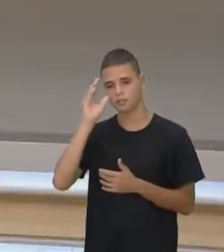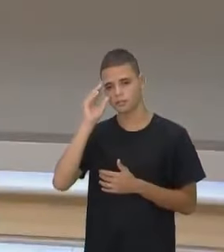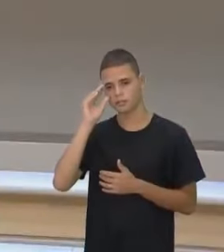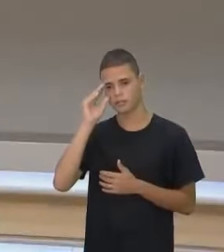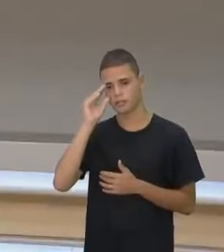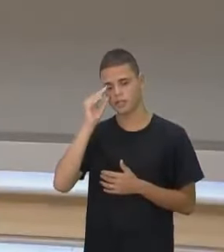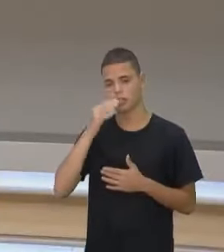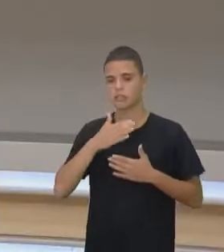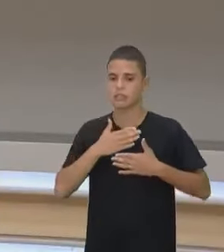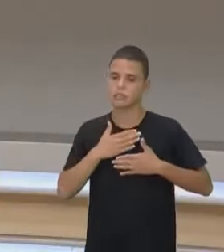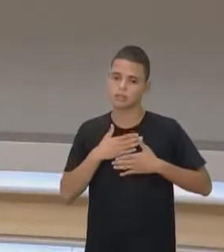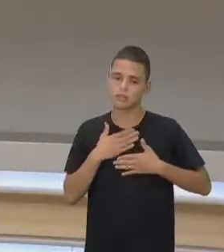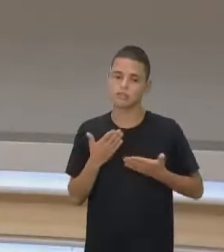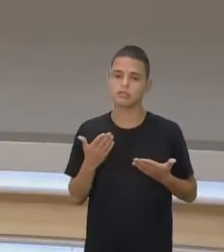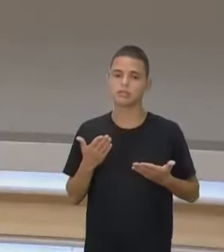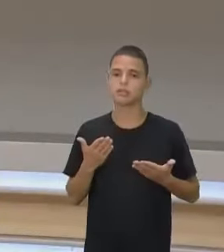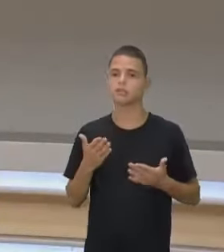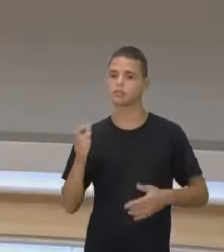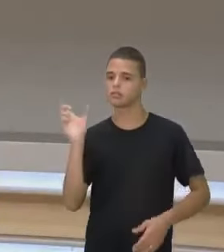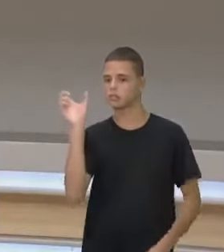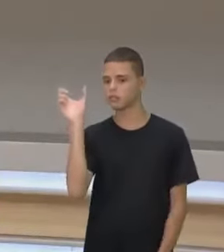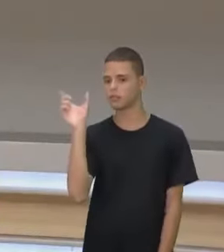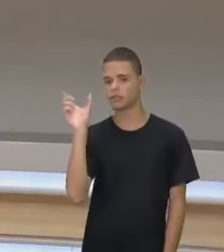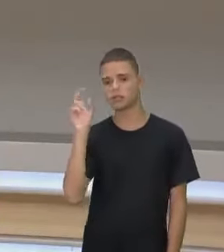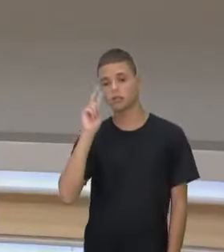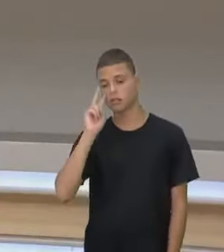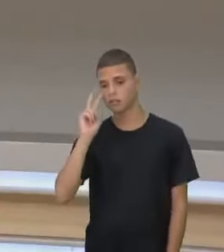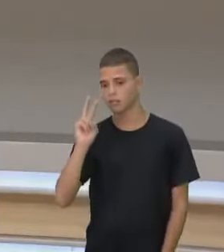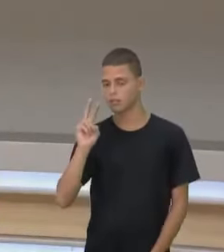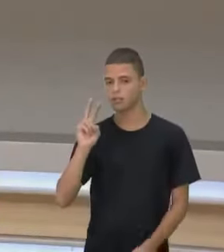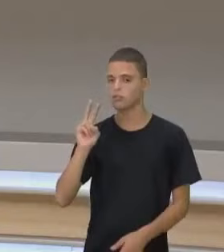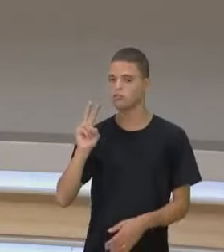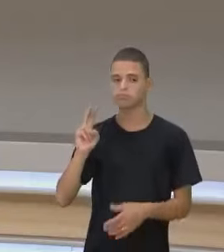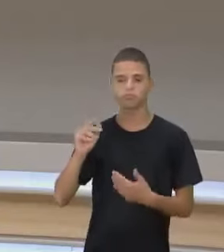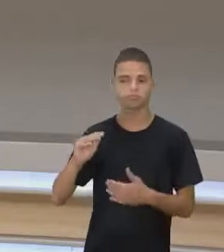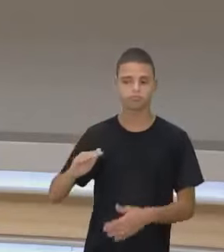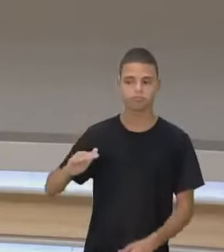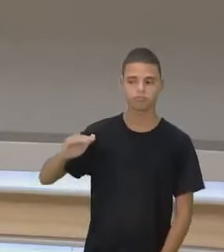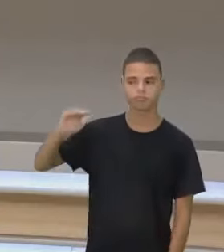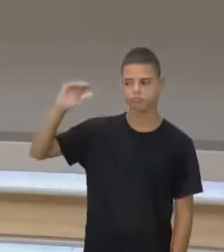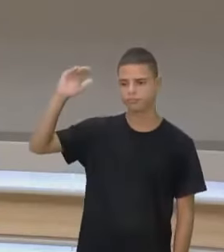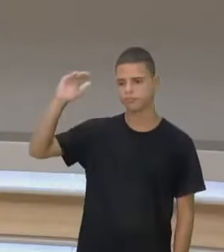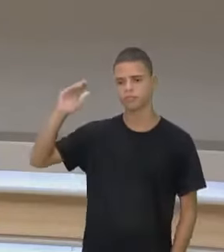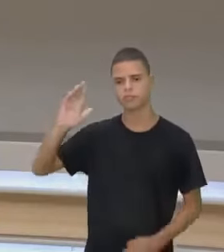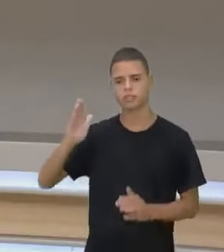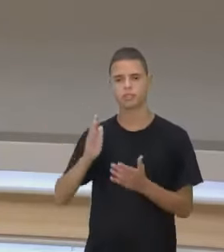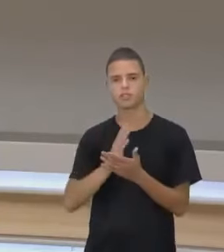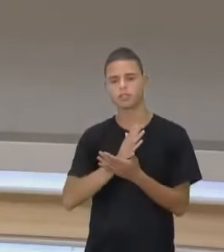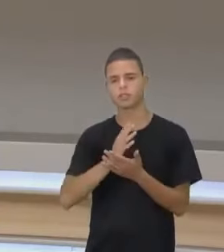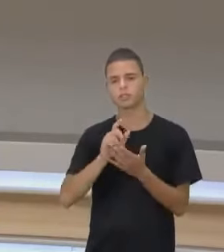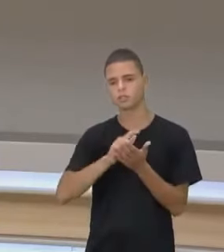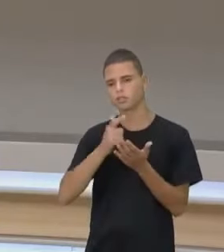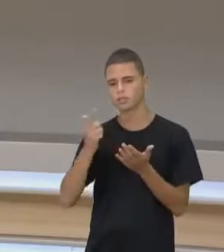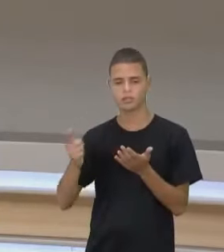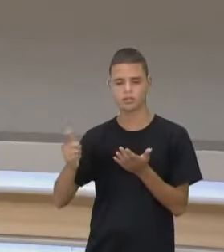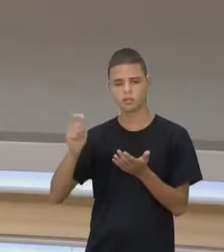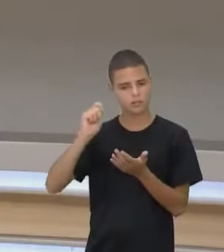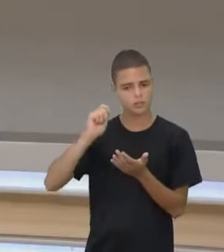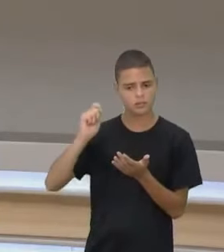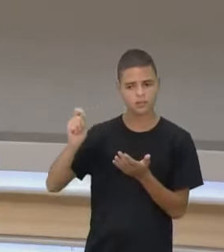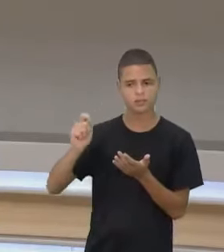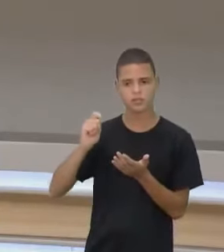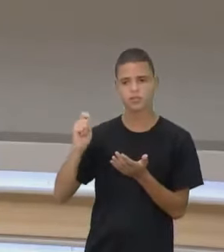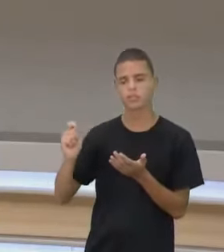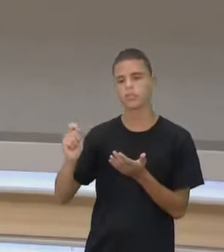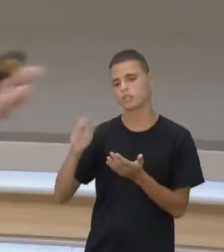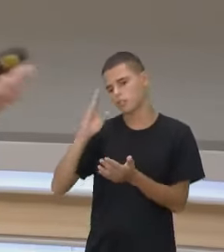Eu confesso que com esse termo também só ouvi depois de adulto, ouvi há pouco tempo atrás em documentários na TV. Né, eu acredito que não é